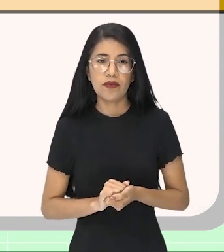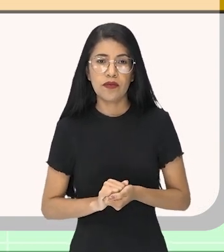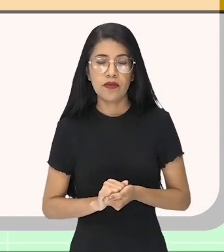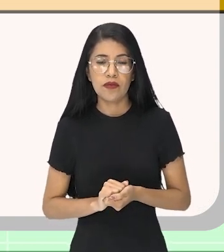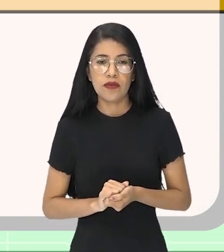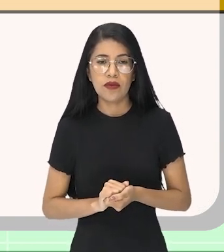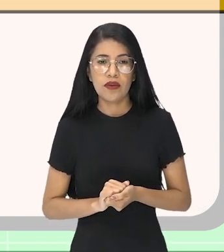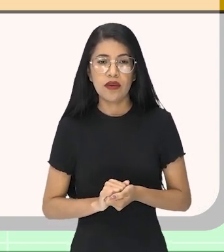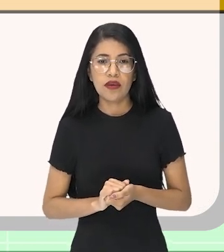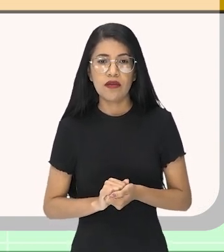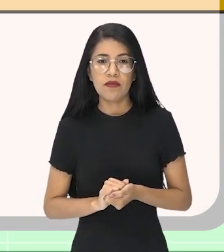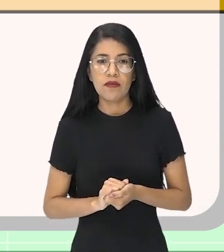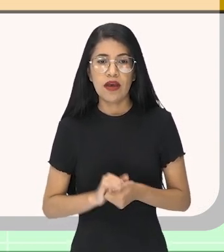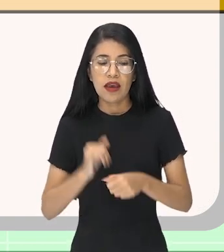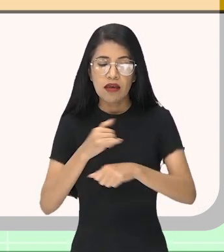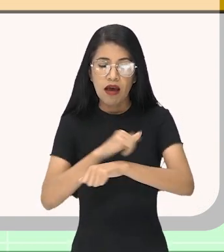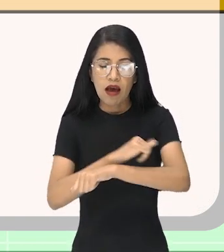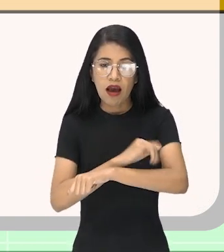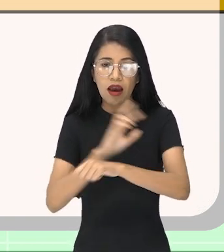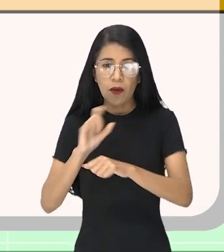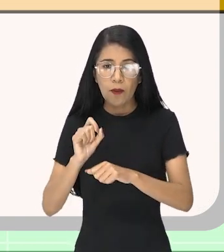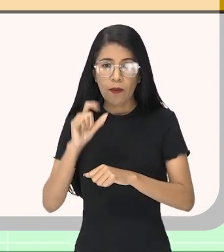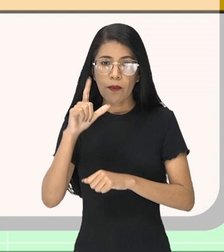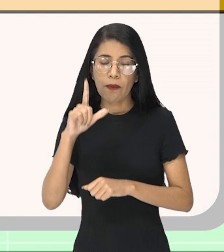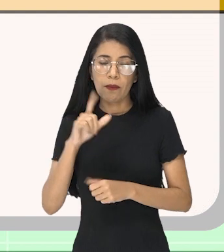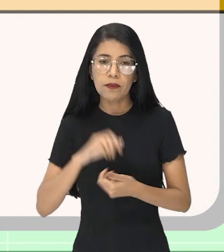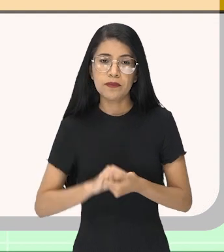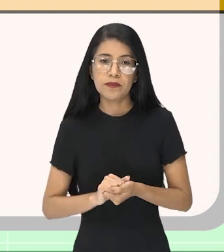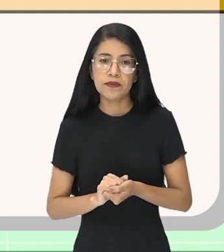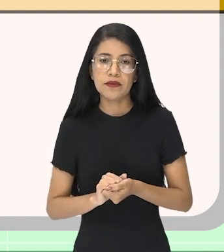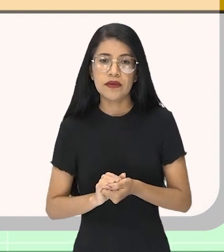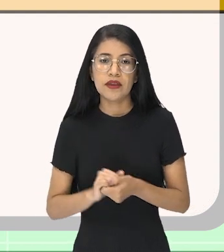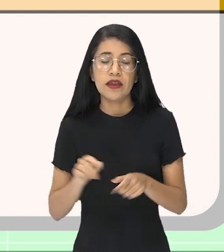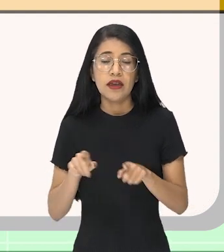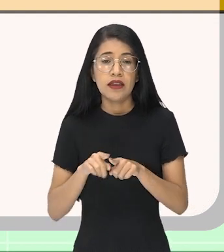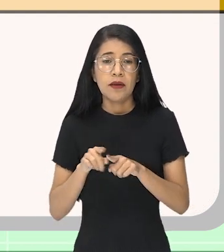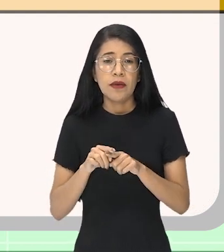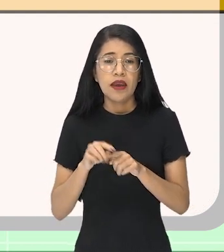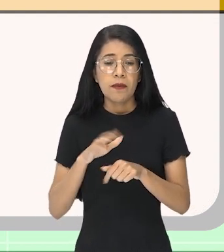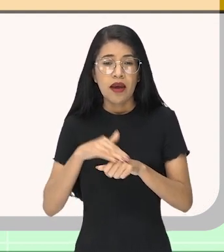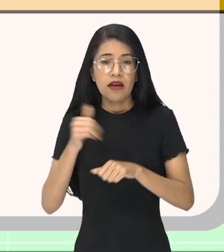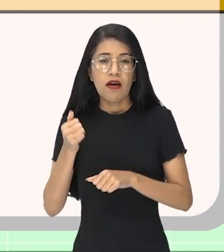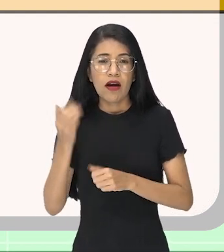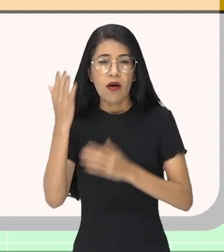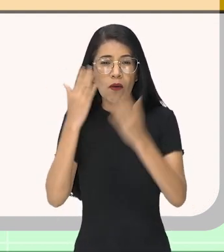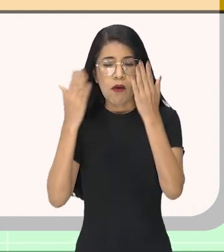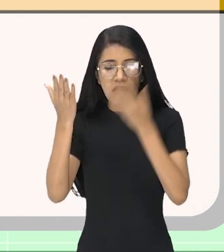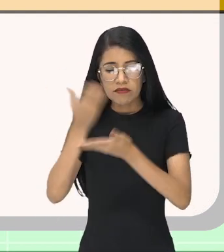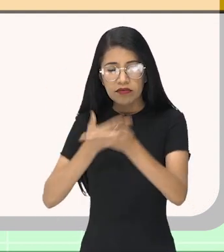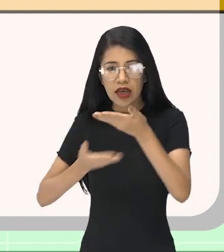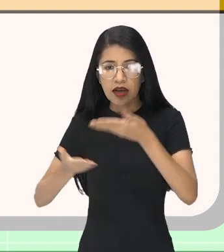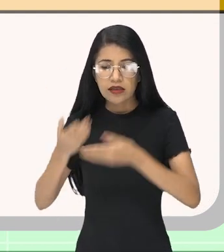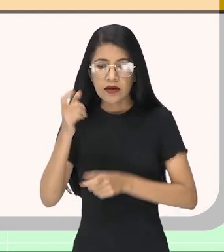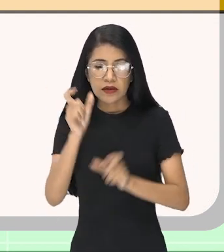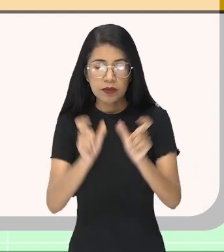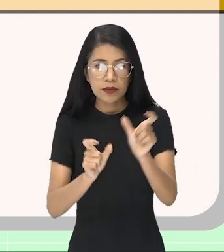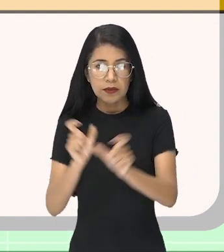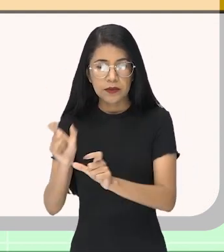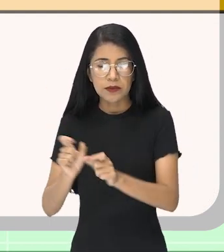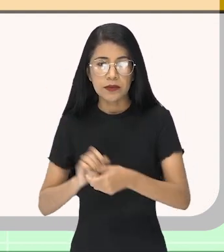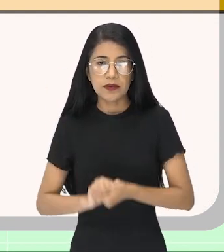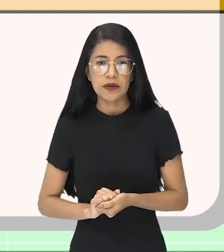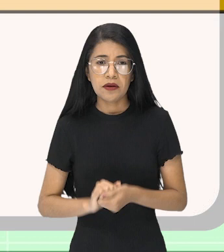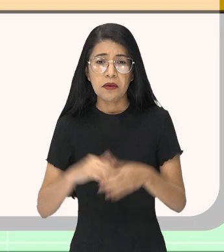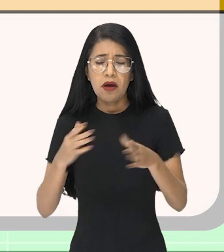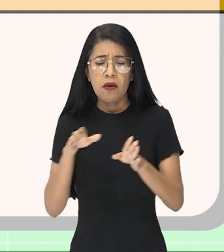mais acentuados. Melhora também a questão social e psicológica do paciente. Mas quais são as